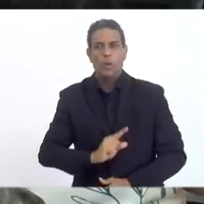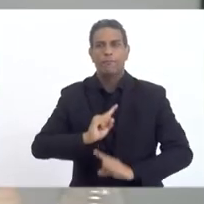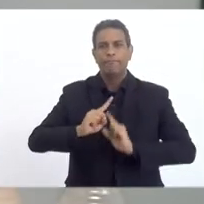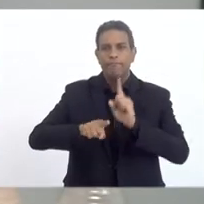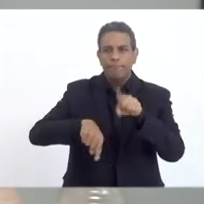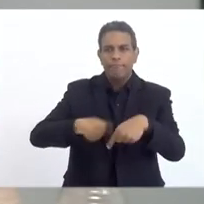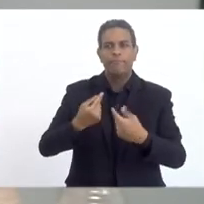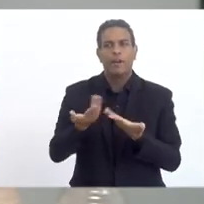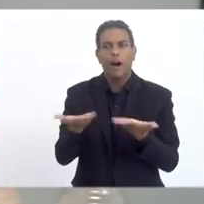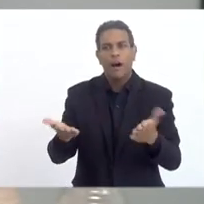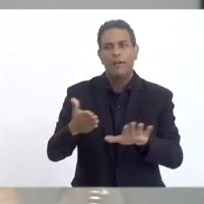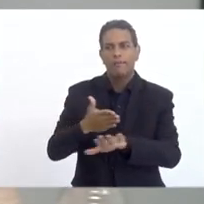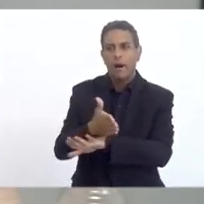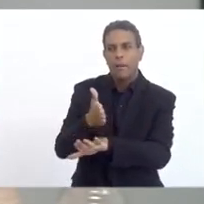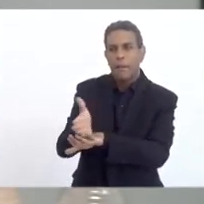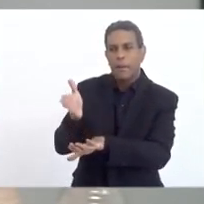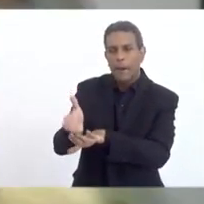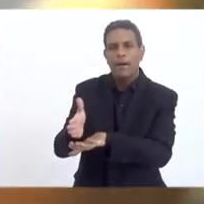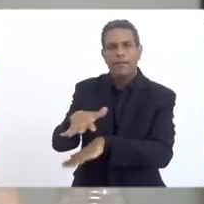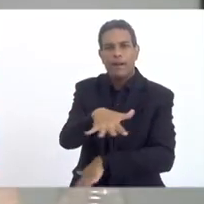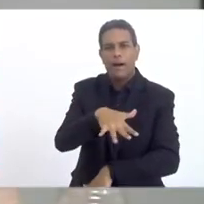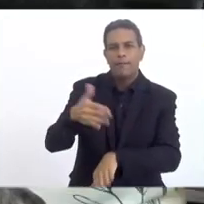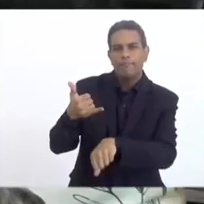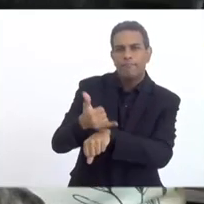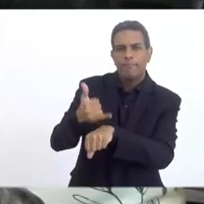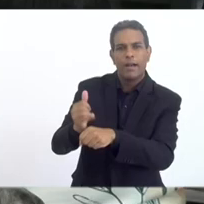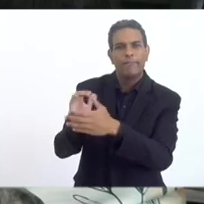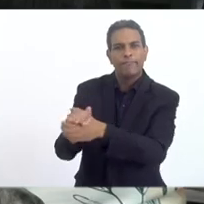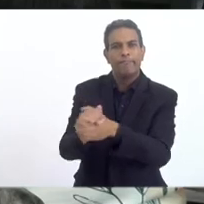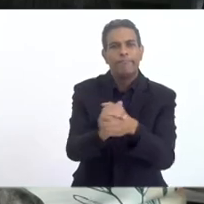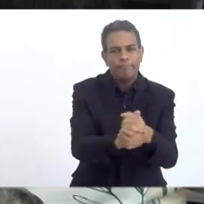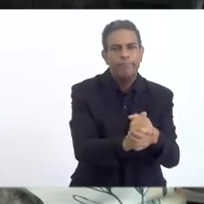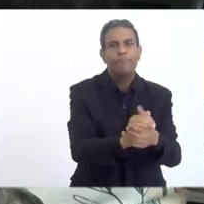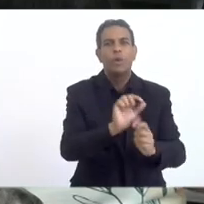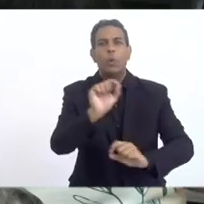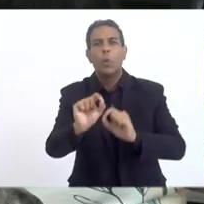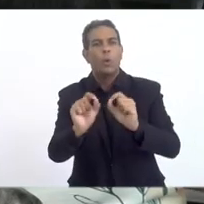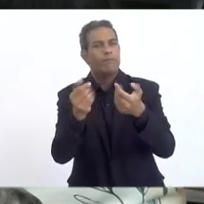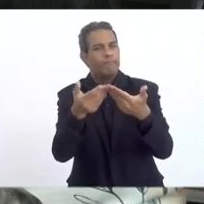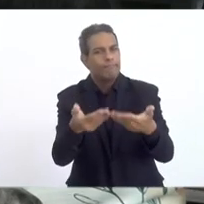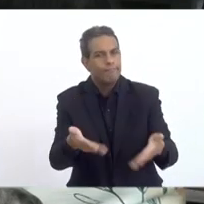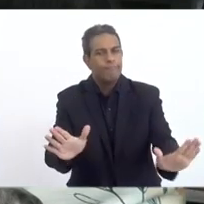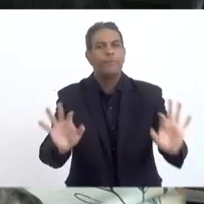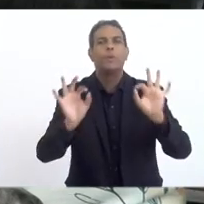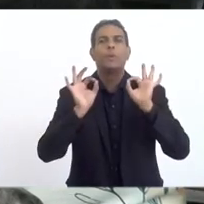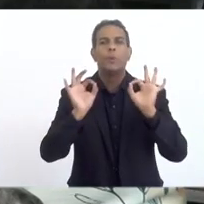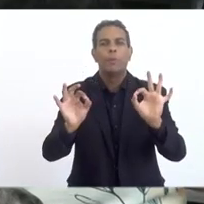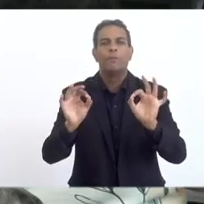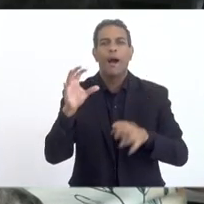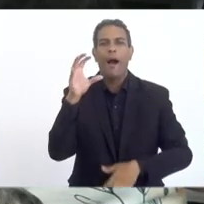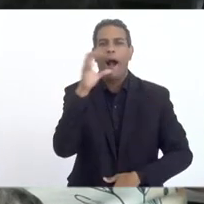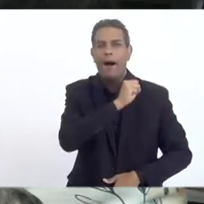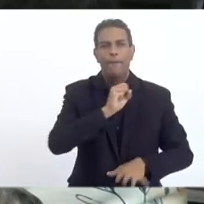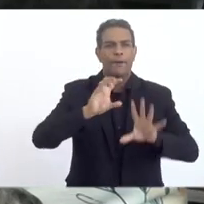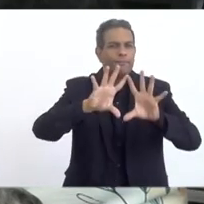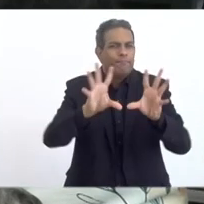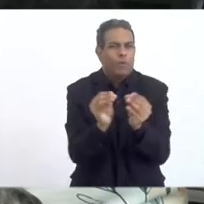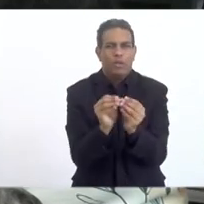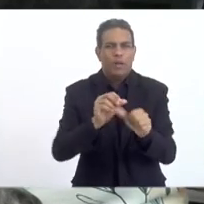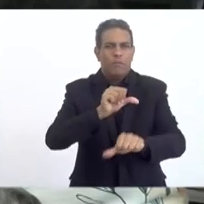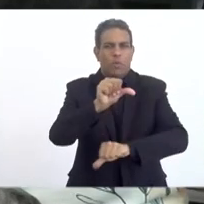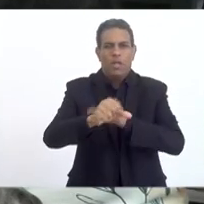vai à Volta Redonda. Mas mandou uma saudação aí e pediu para a gente ser célere, breve e não modificar muito o texto